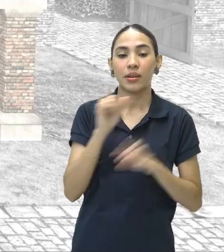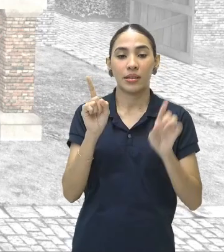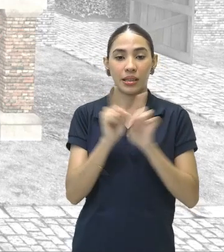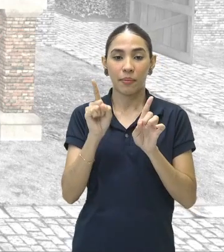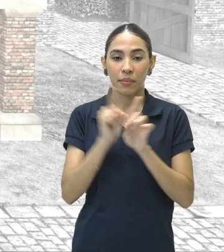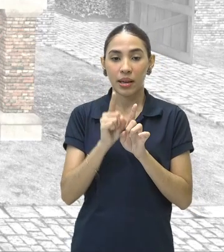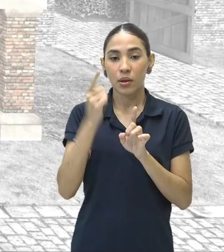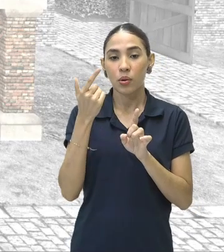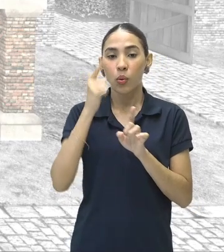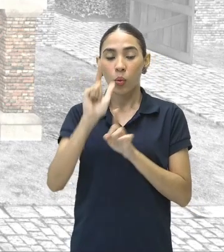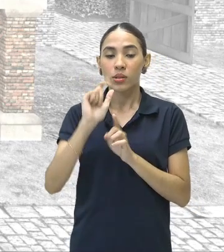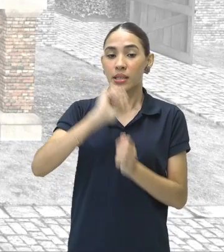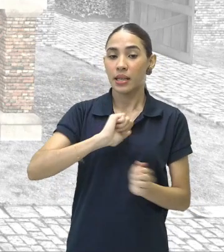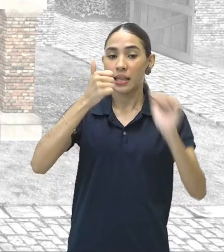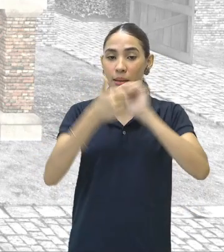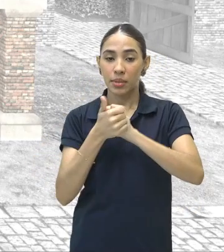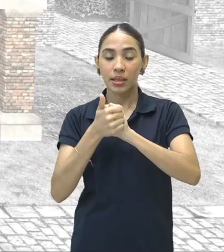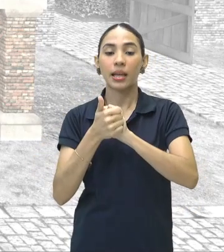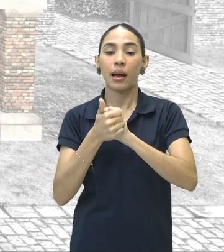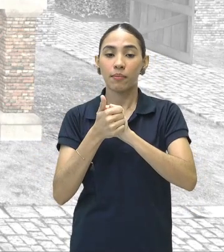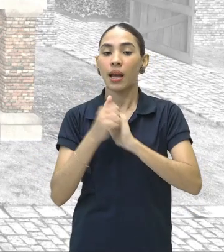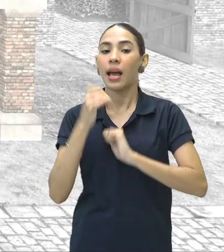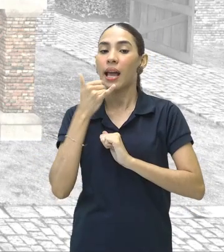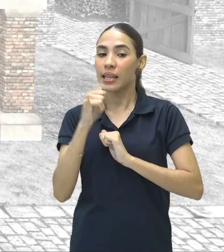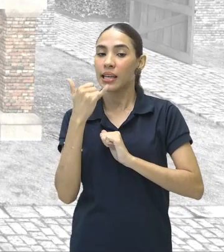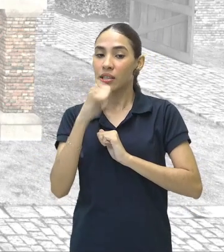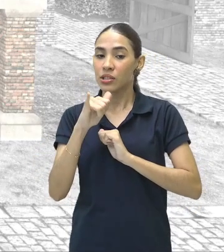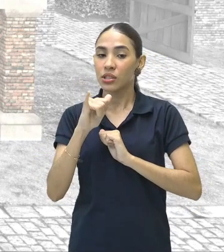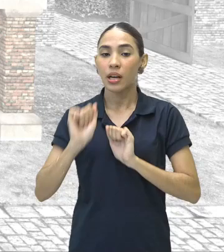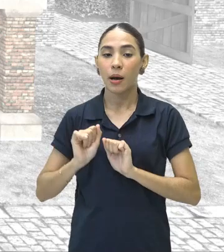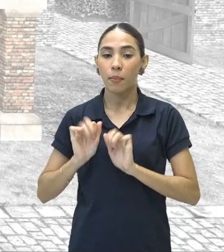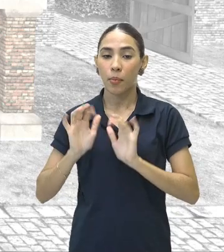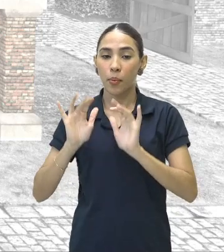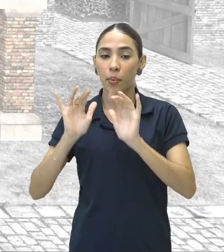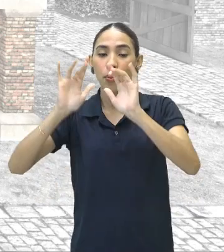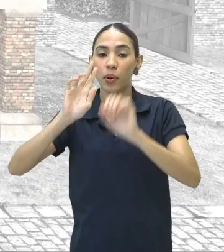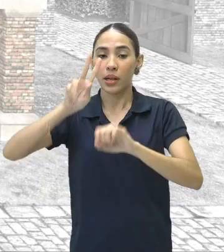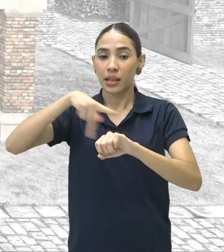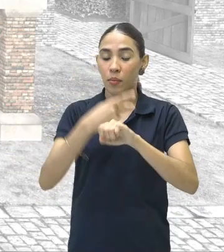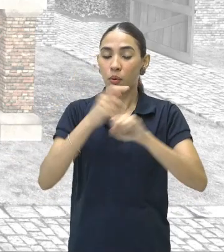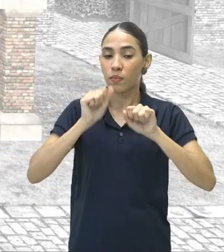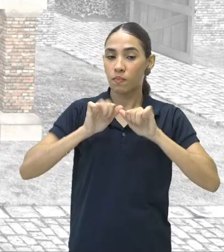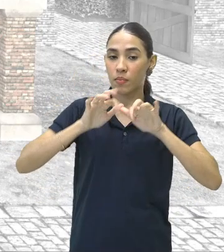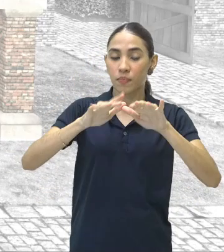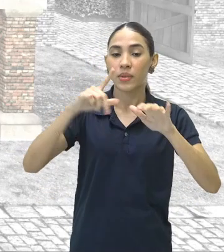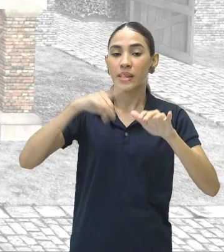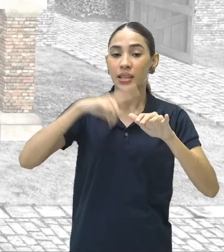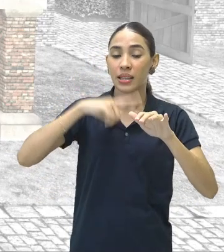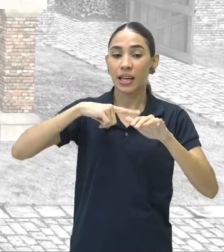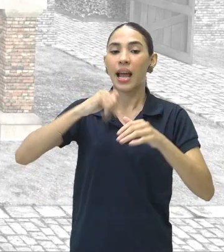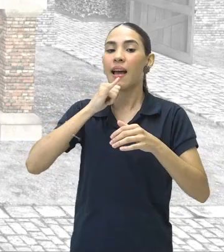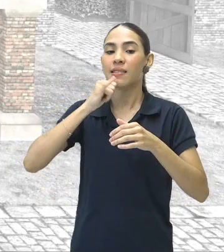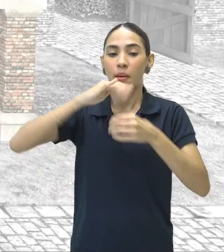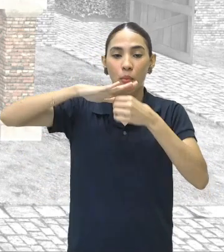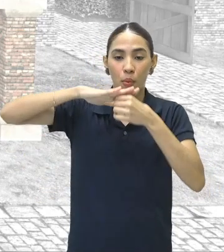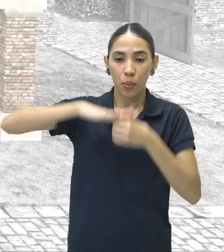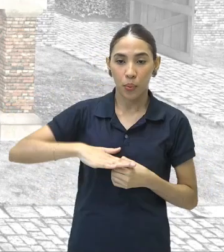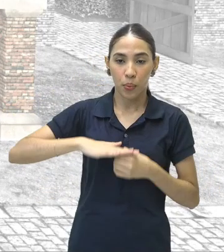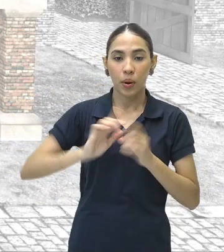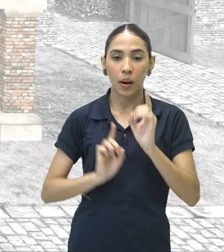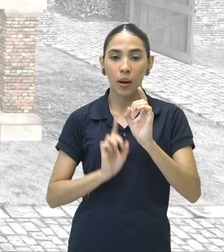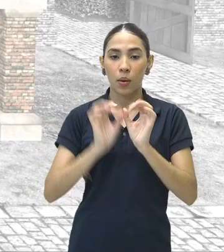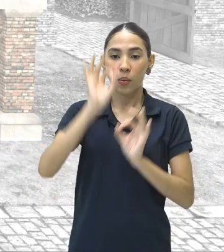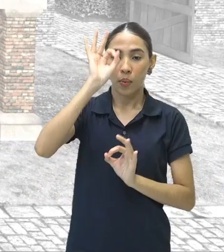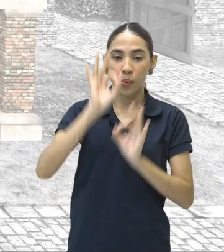até transformá-la em vapor, que ao se expandir, exerce pressão em pistões